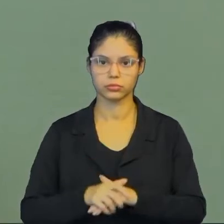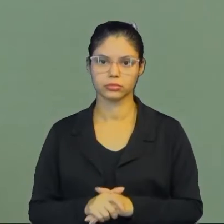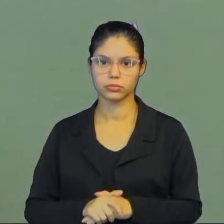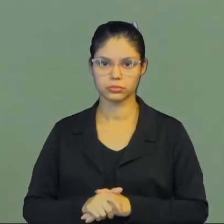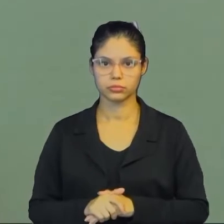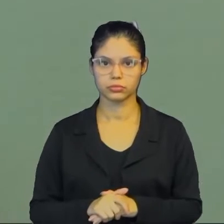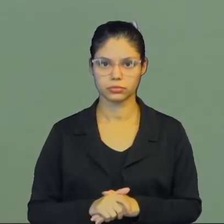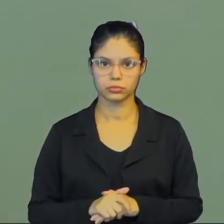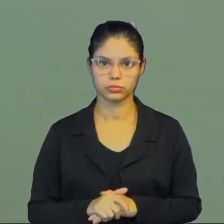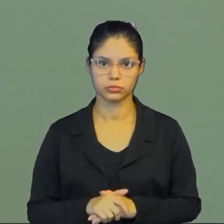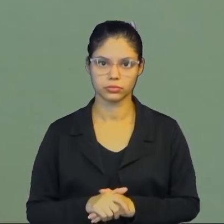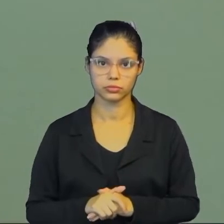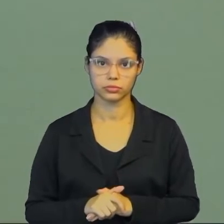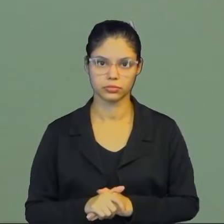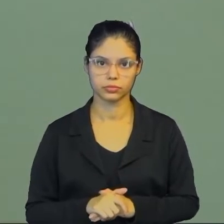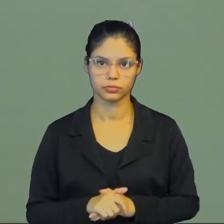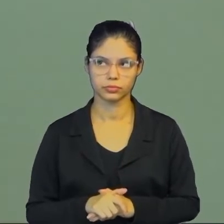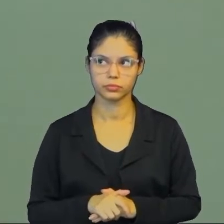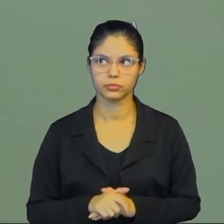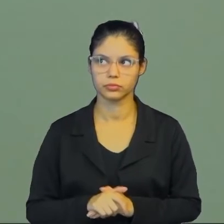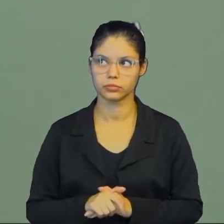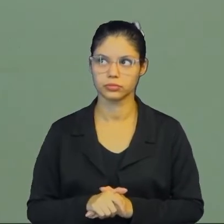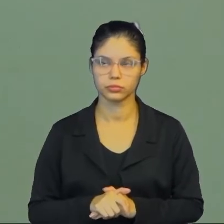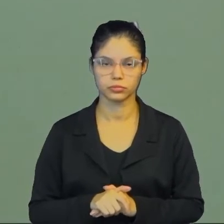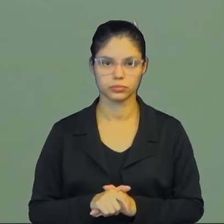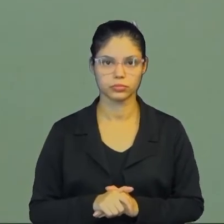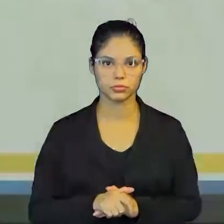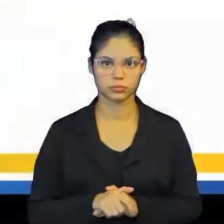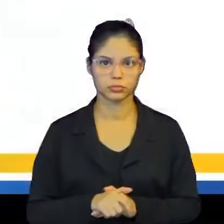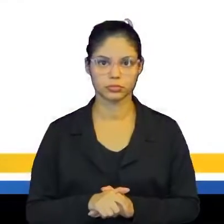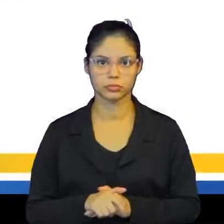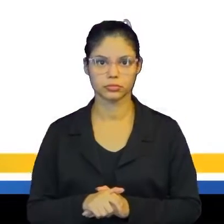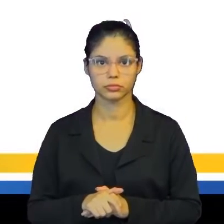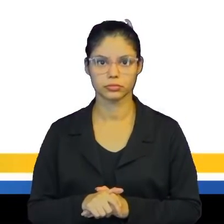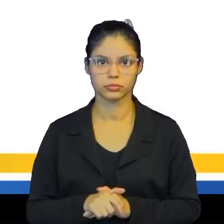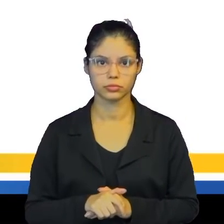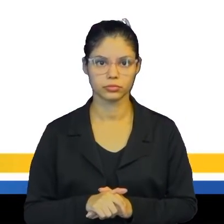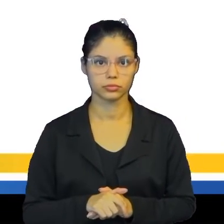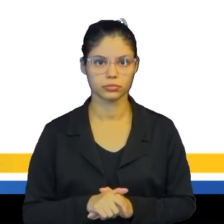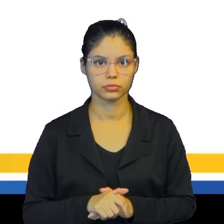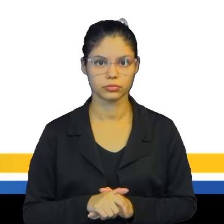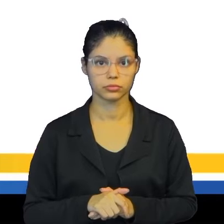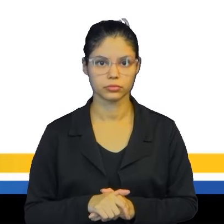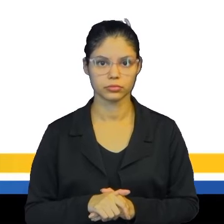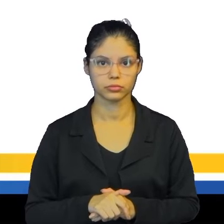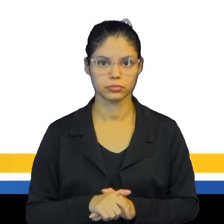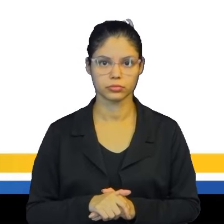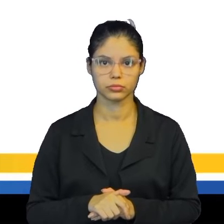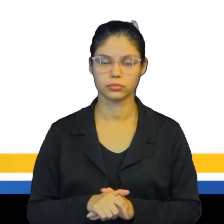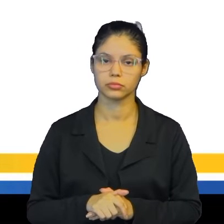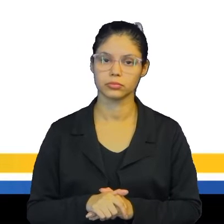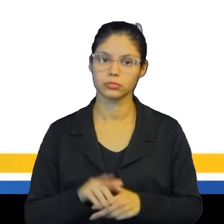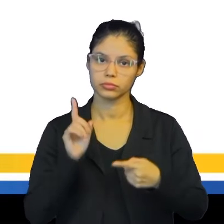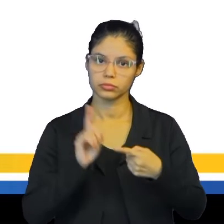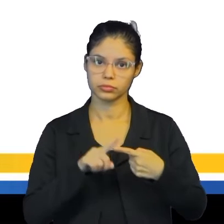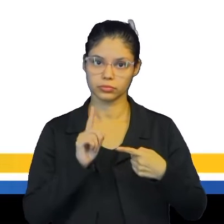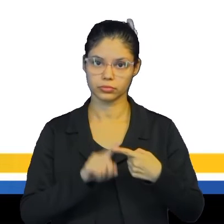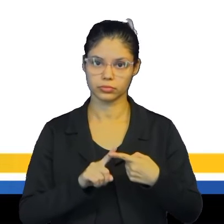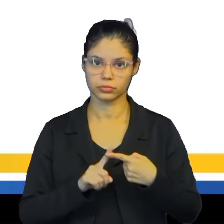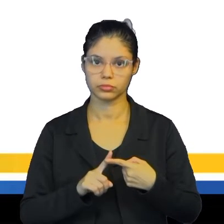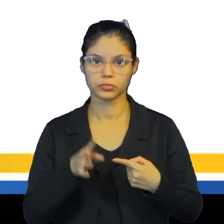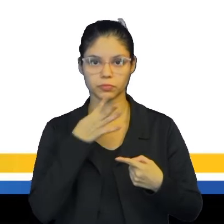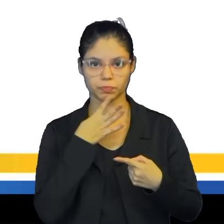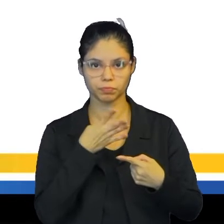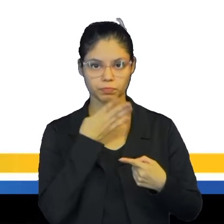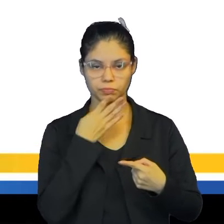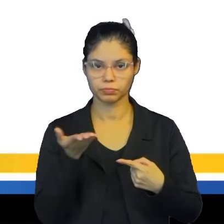tranquilo? Isso é moulage. Vantagens e desvantagens. A modelagem tridimensional é uma